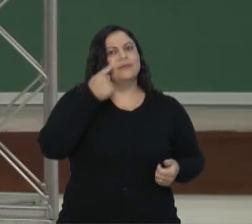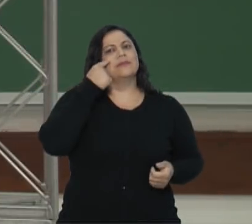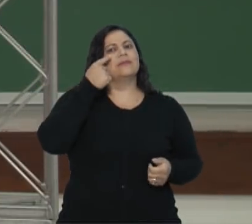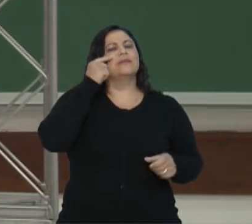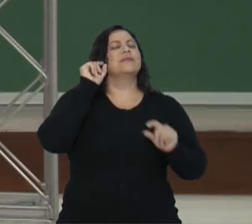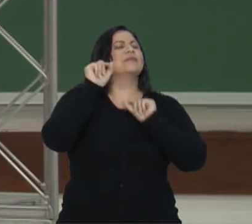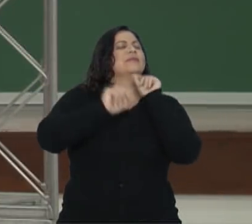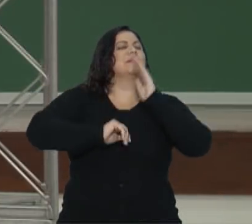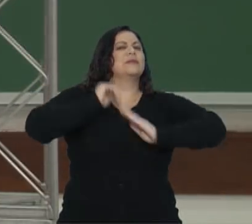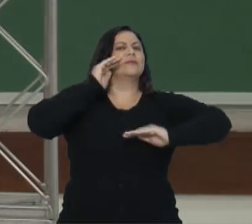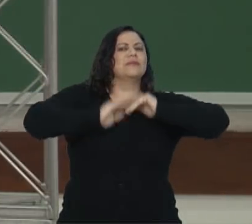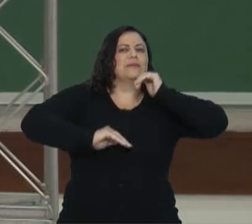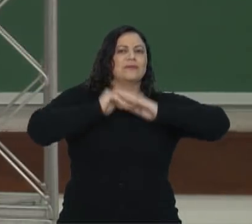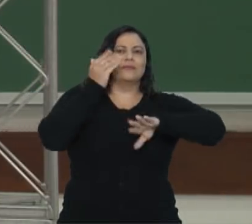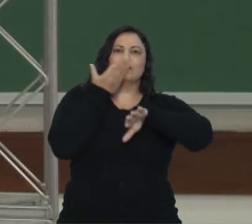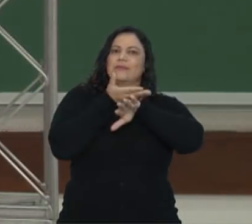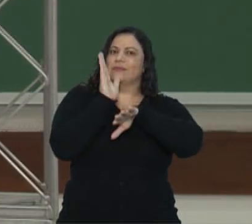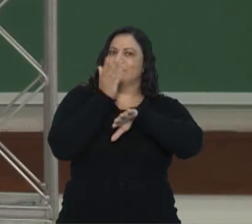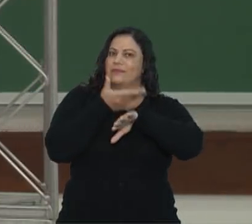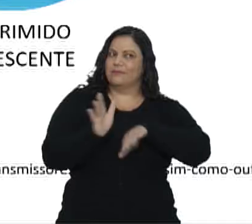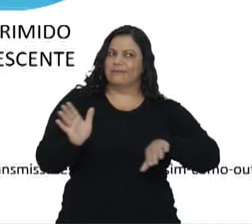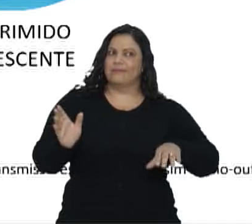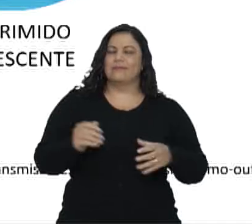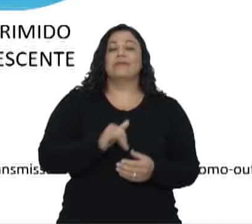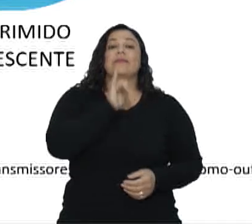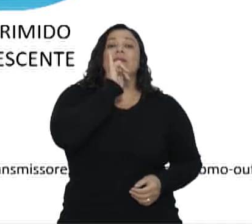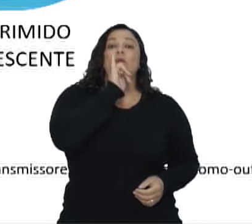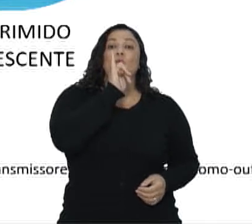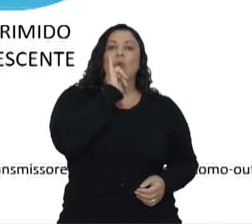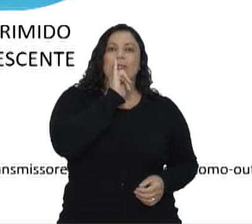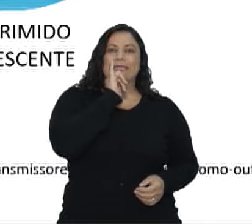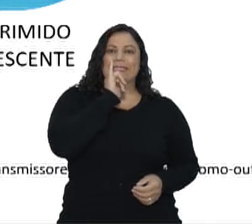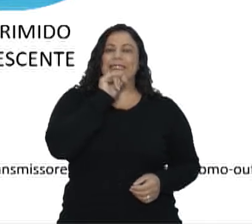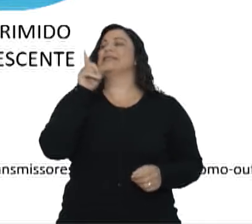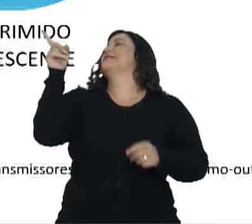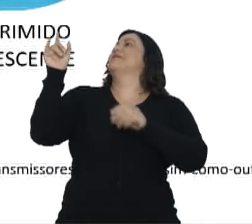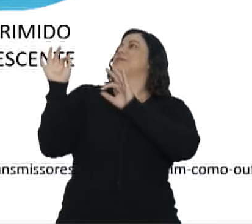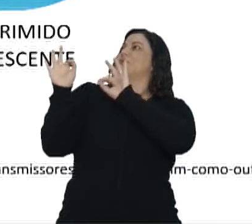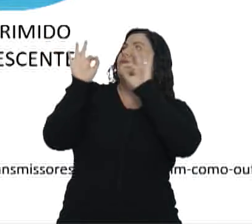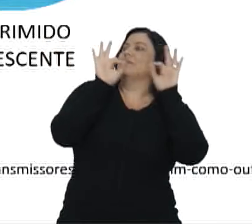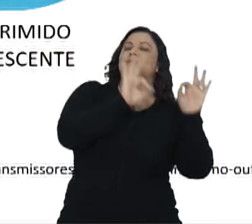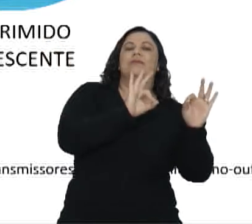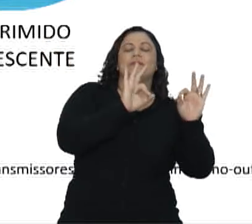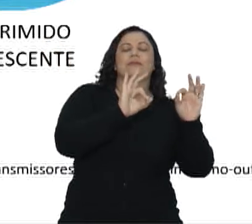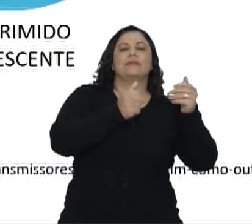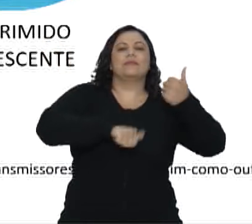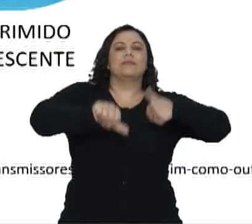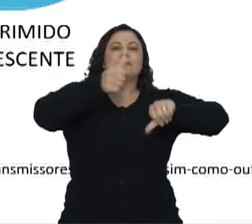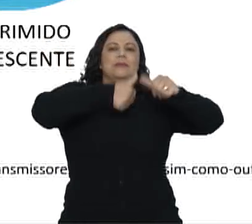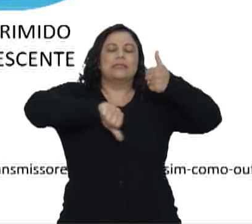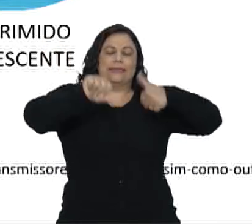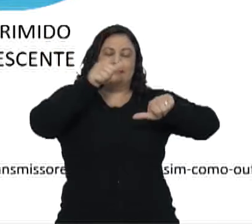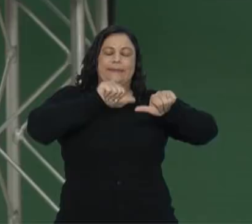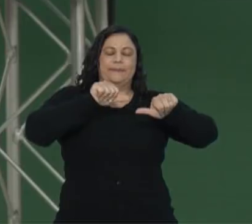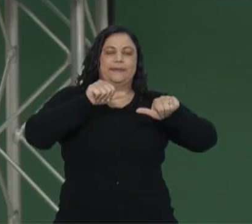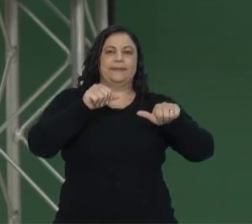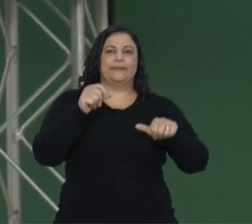situações práticas. Então, olha alguns exemplos de transformações químicas que eu trago para vocês. Vamos ver mais de pertinho aqui na